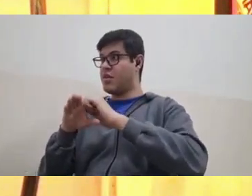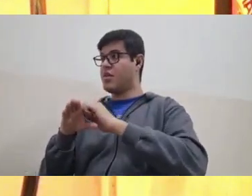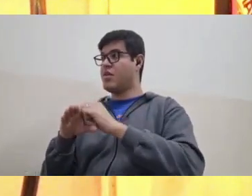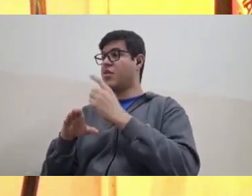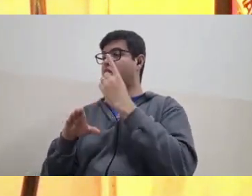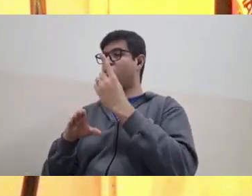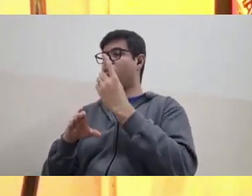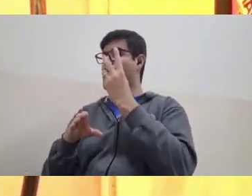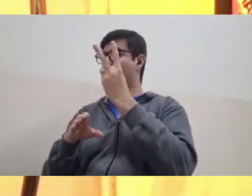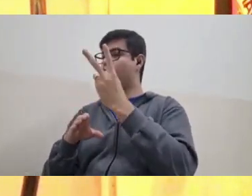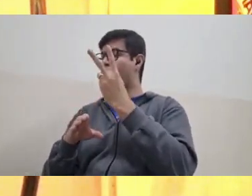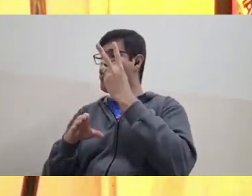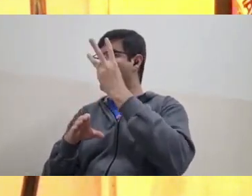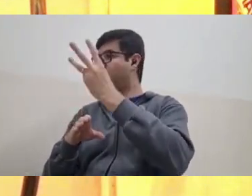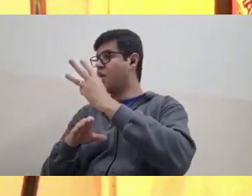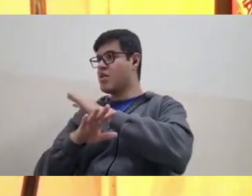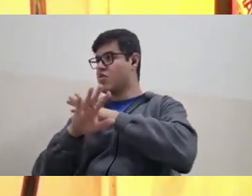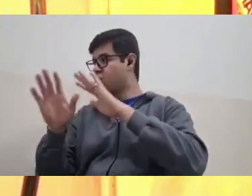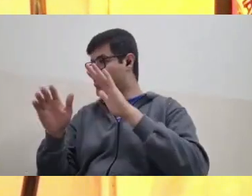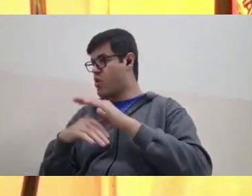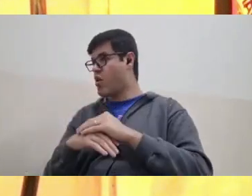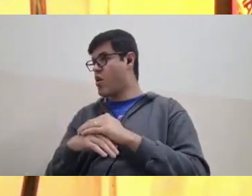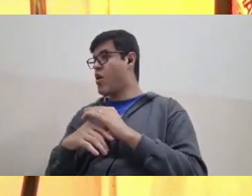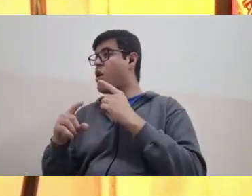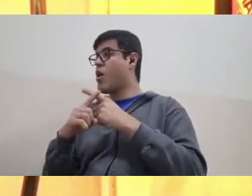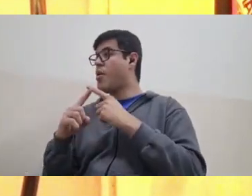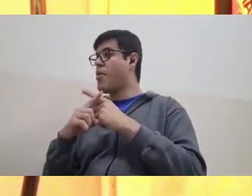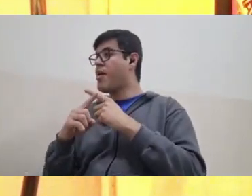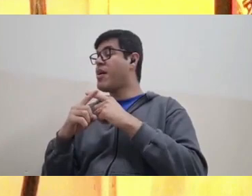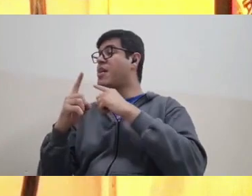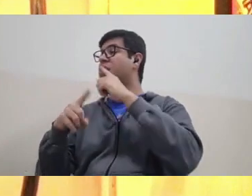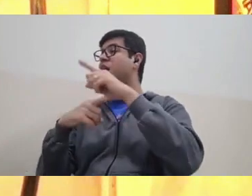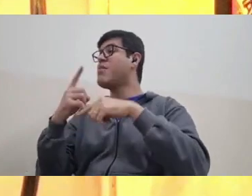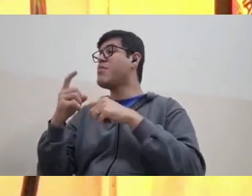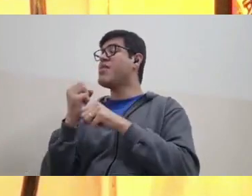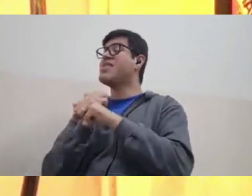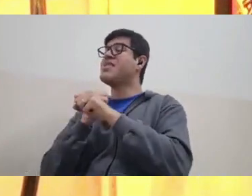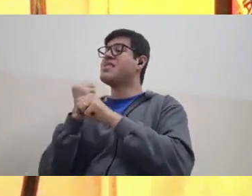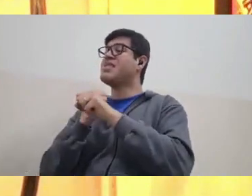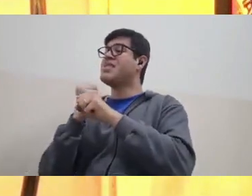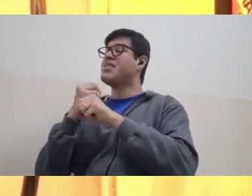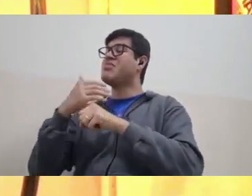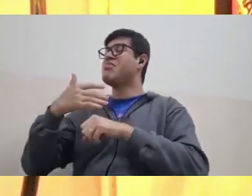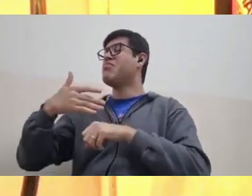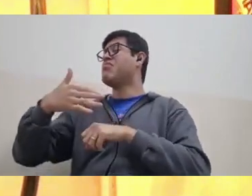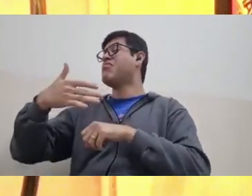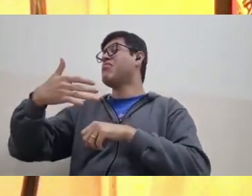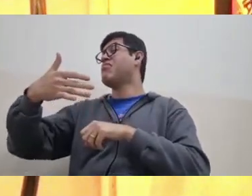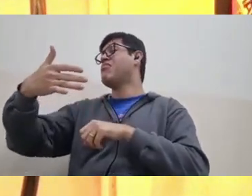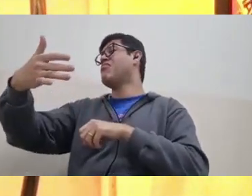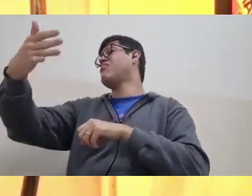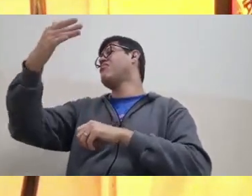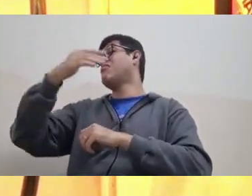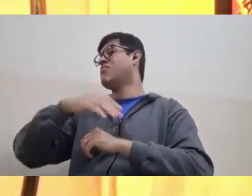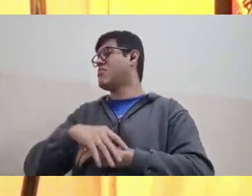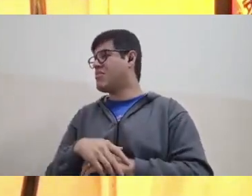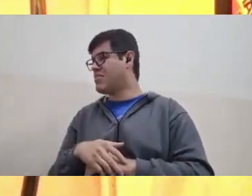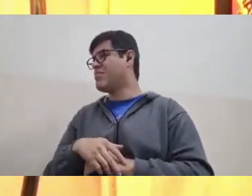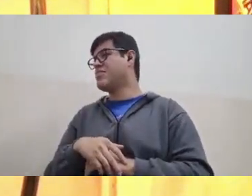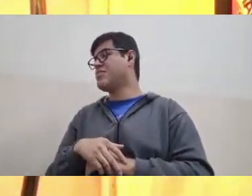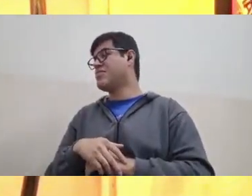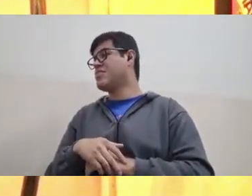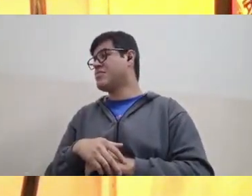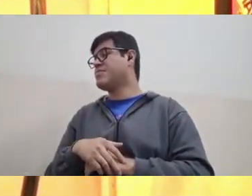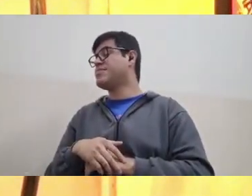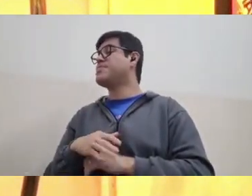cada vez que eu compro vou ficar por cima sabe quanto tempo chego lá depois sabe lá mais de anos e anos